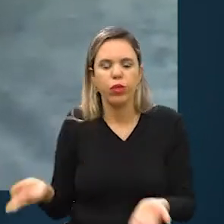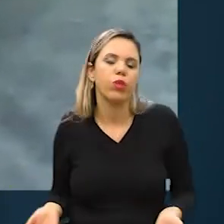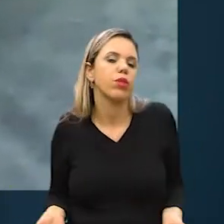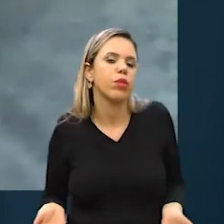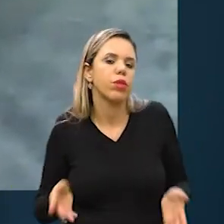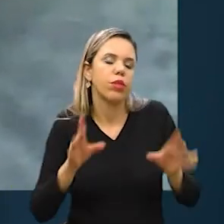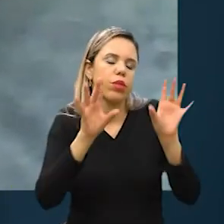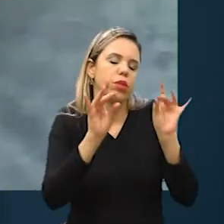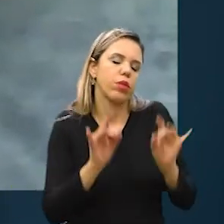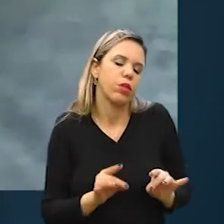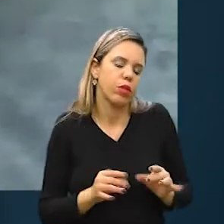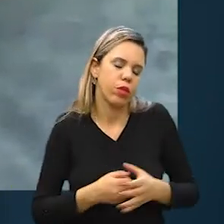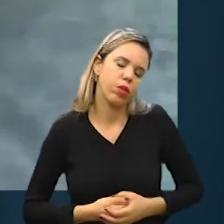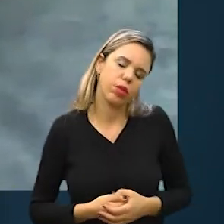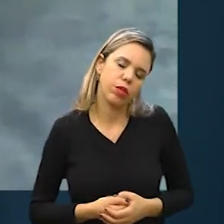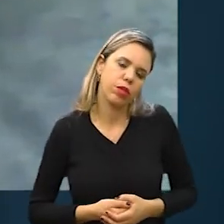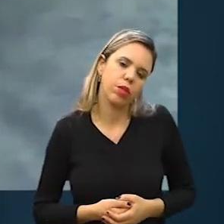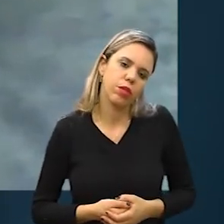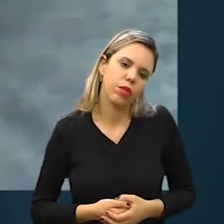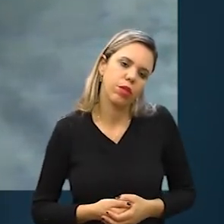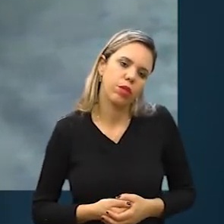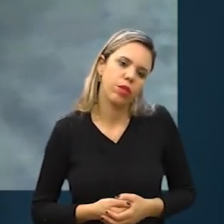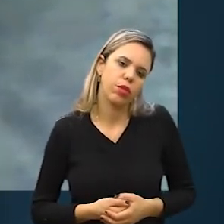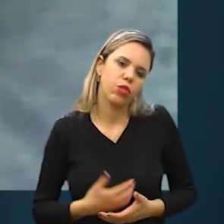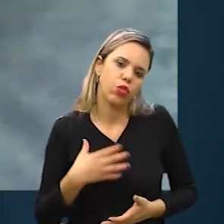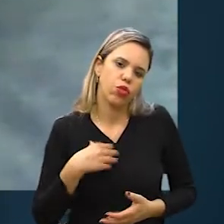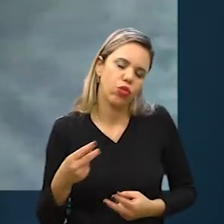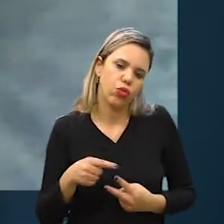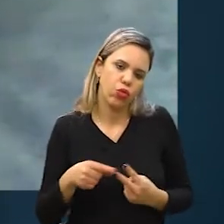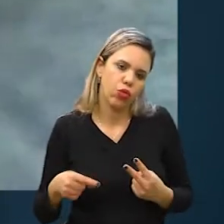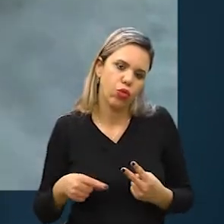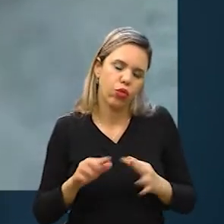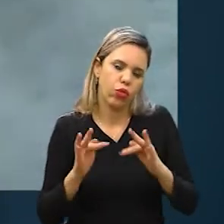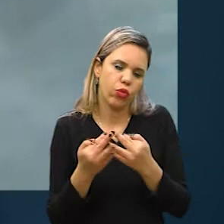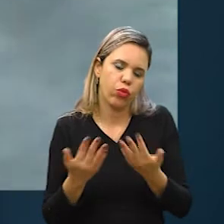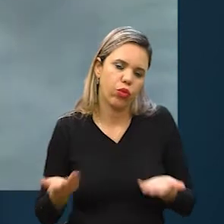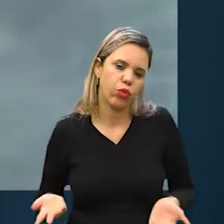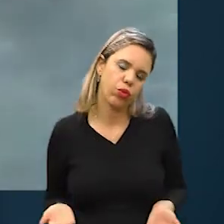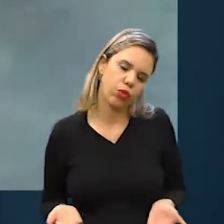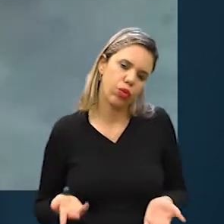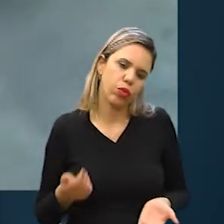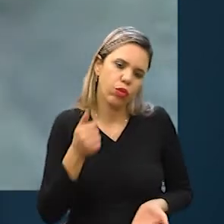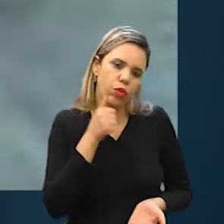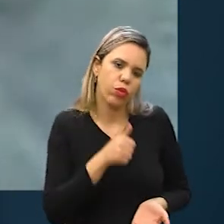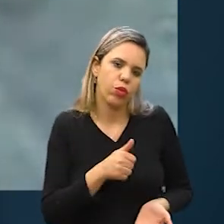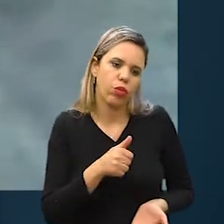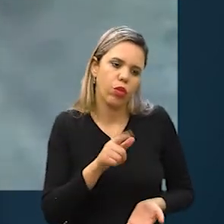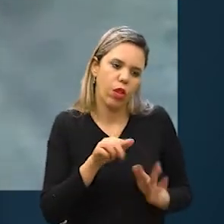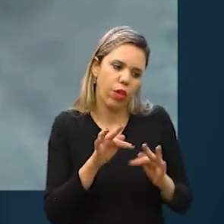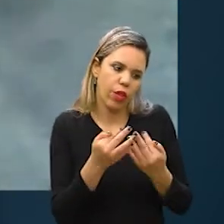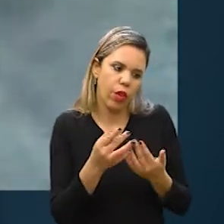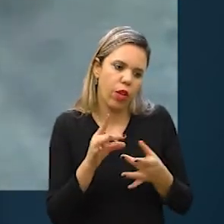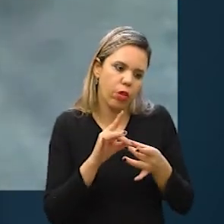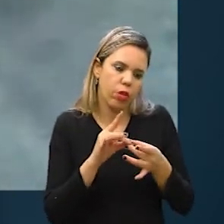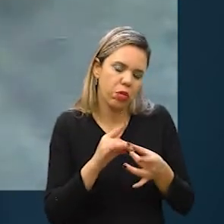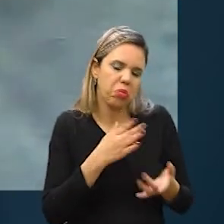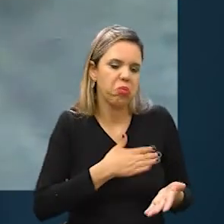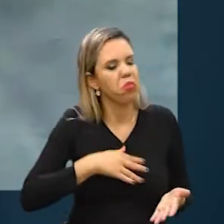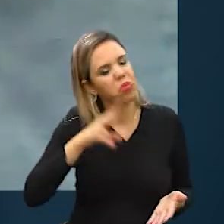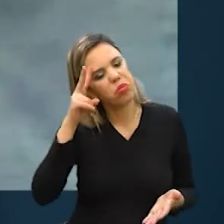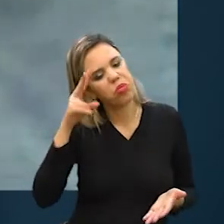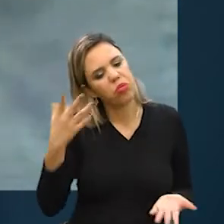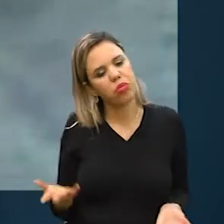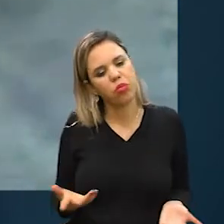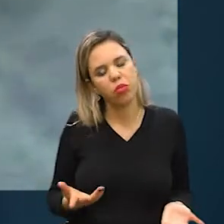você, no detalhe, falei dos meus filhos, falei da minha família, e ela também é muito família, ela gostou